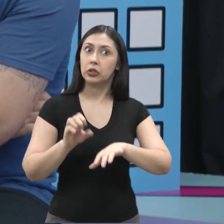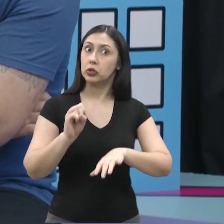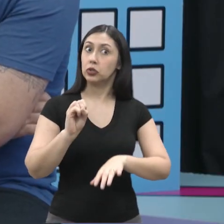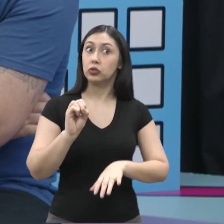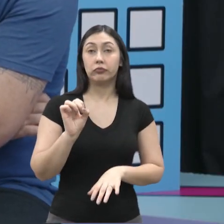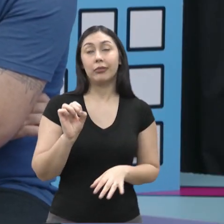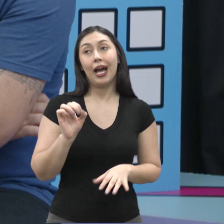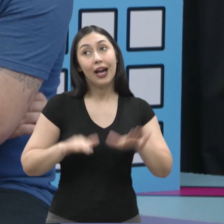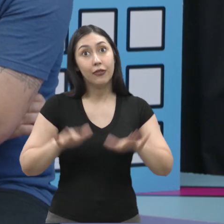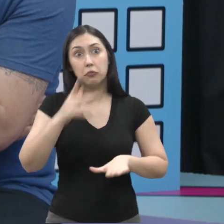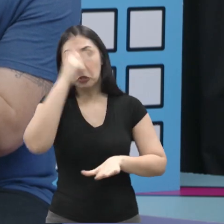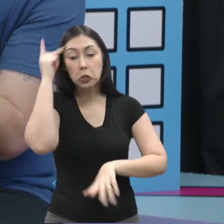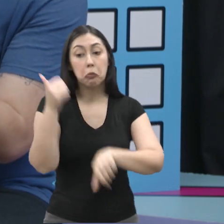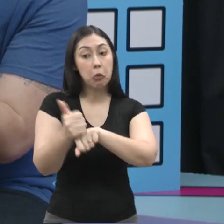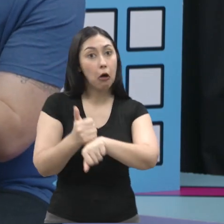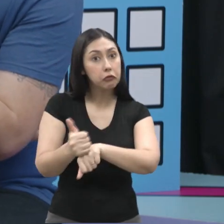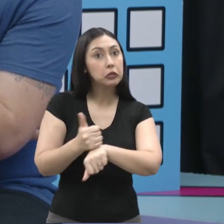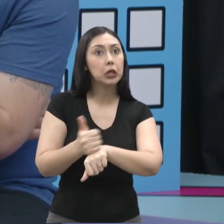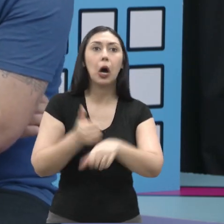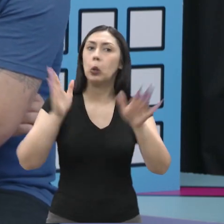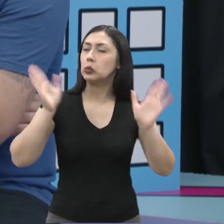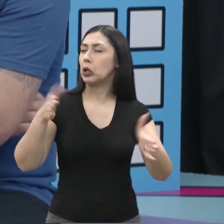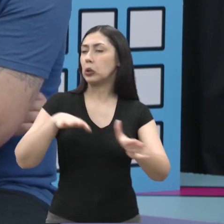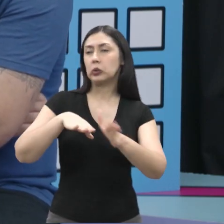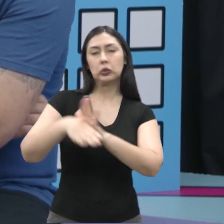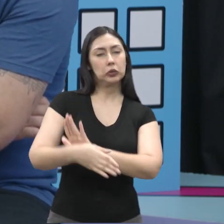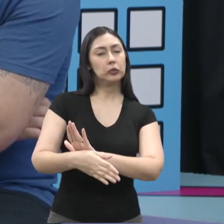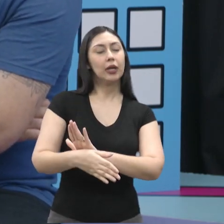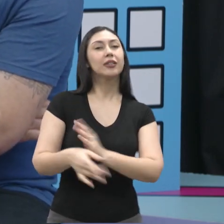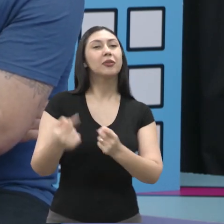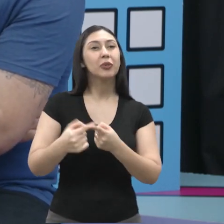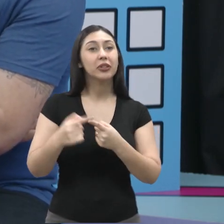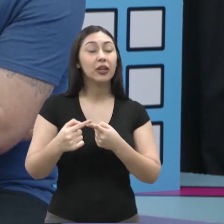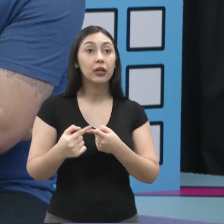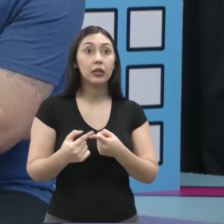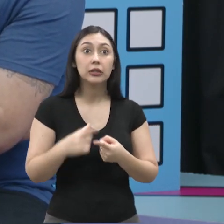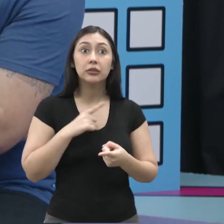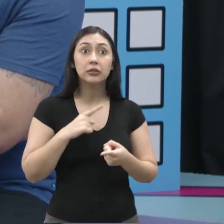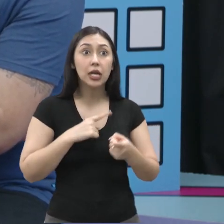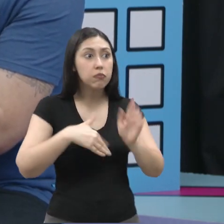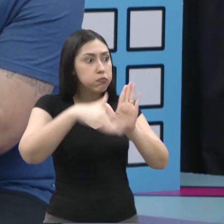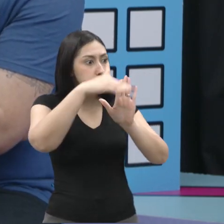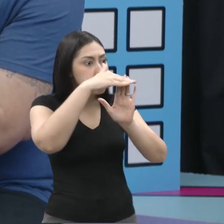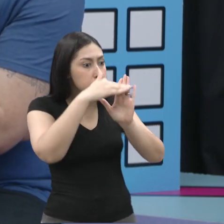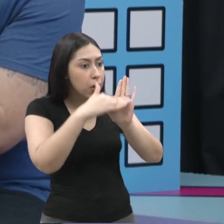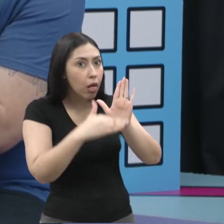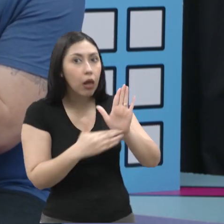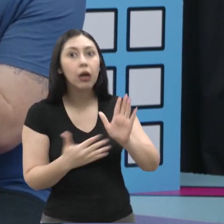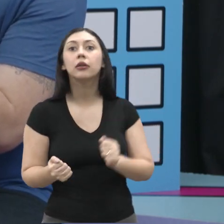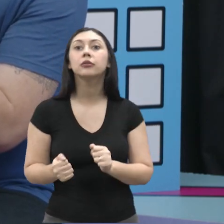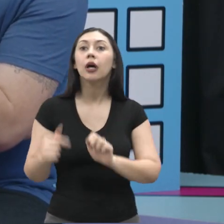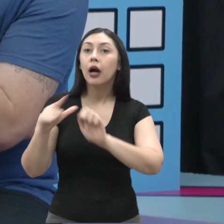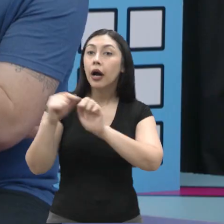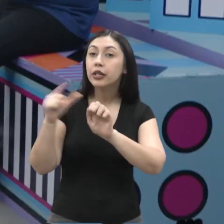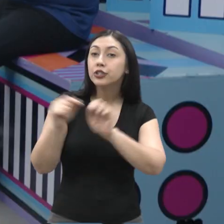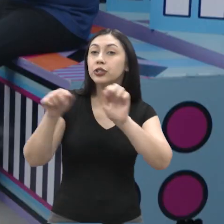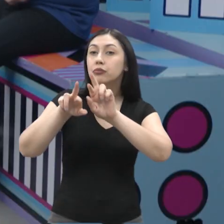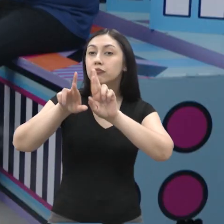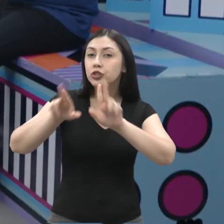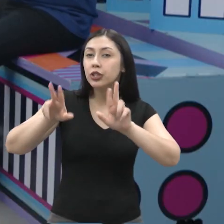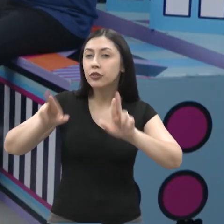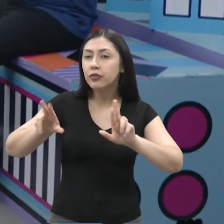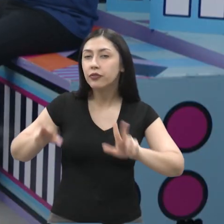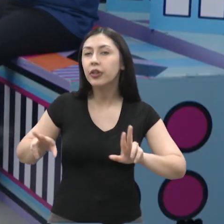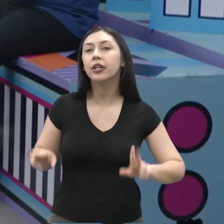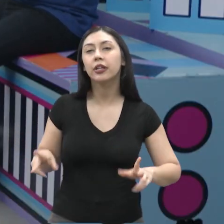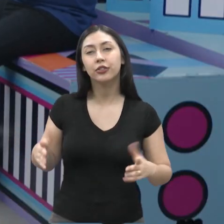seja um grande estudioso da Constituição, Sim. trabalha com isso todos os dias, é que são muitas questões tratadas ali. Artigos e Sim. incisos,